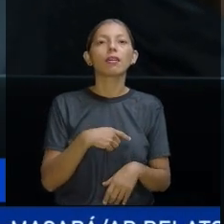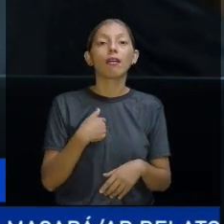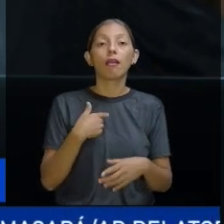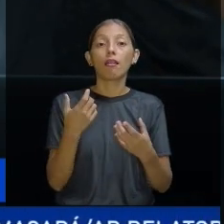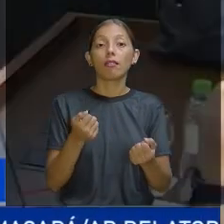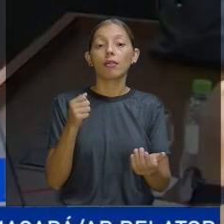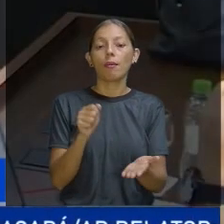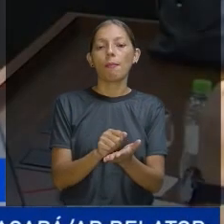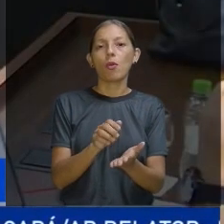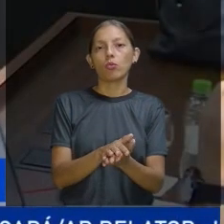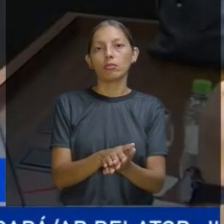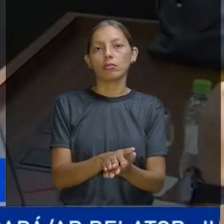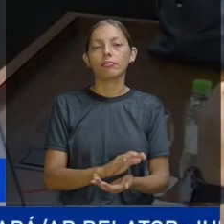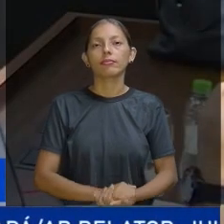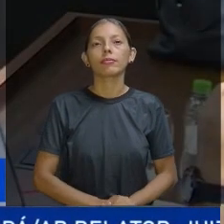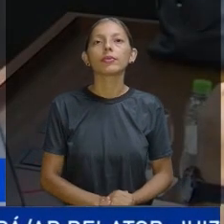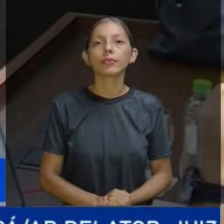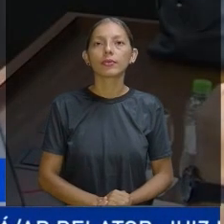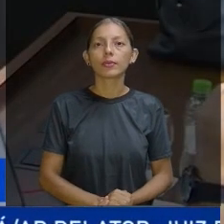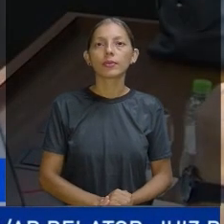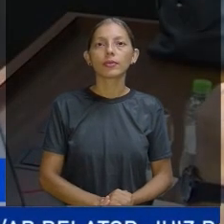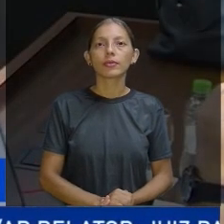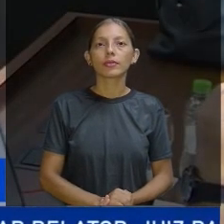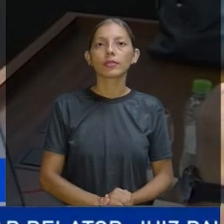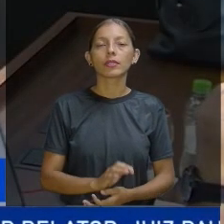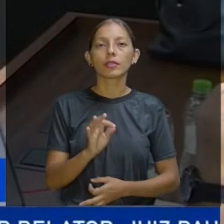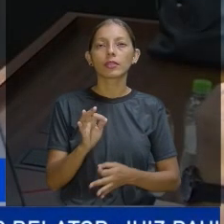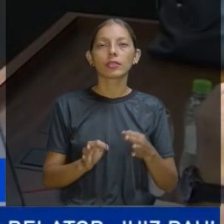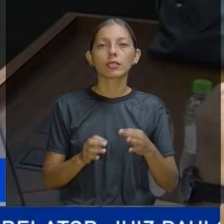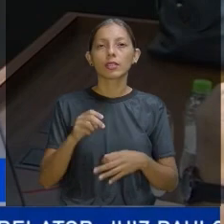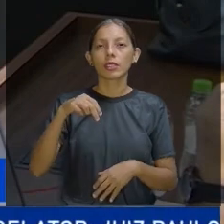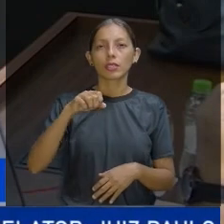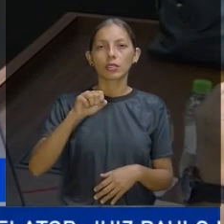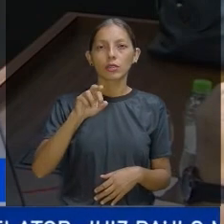ponto. Perfeito. Como vota o juiz Norman de Souza?